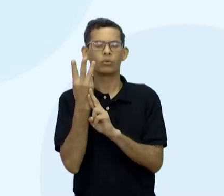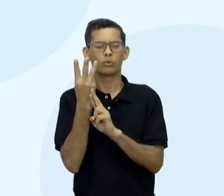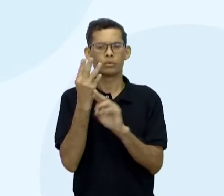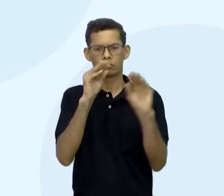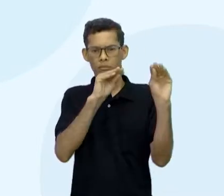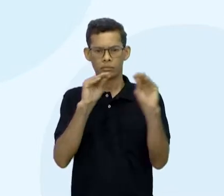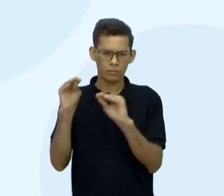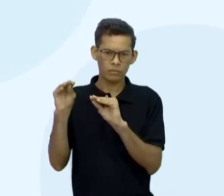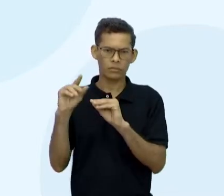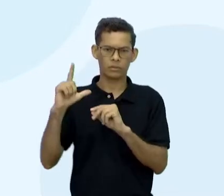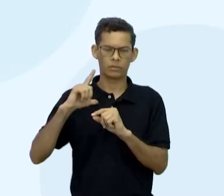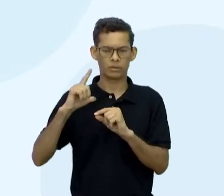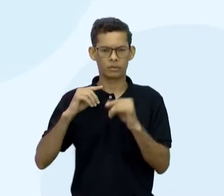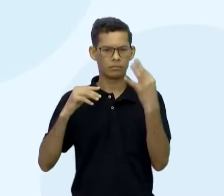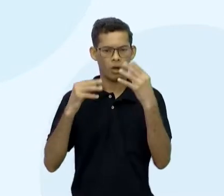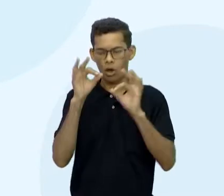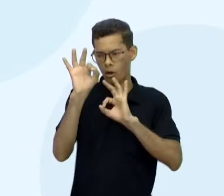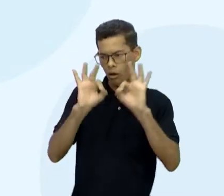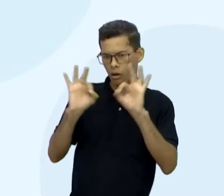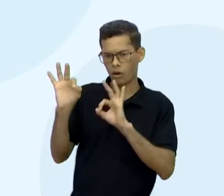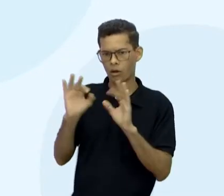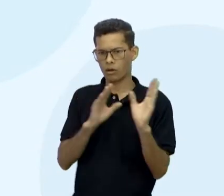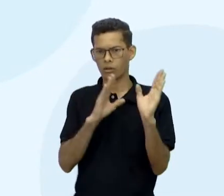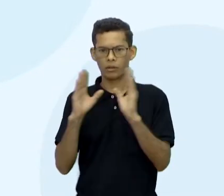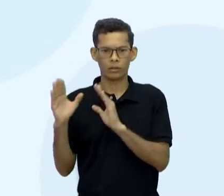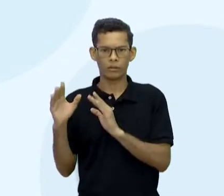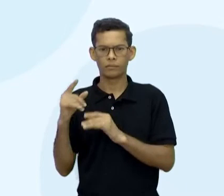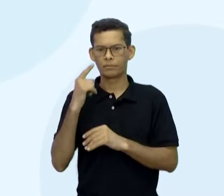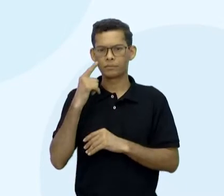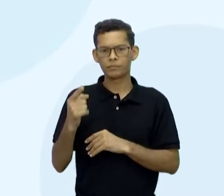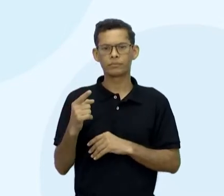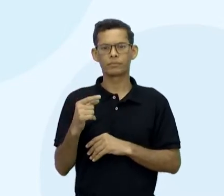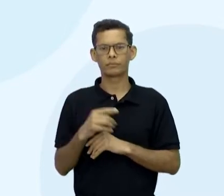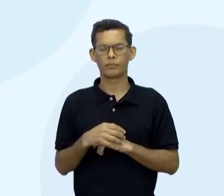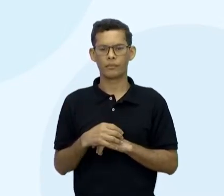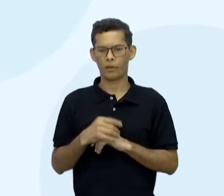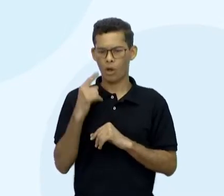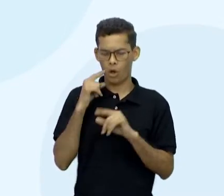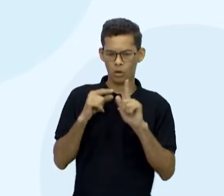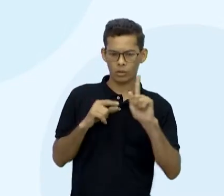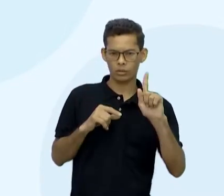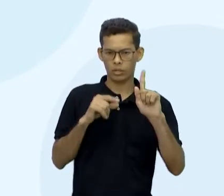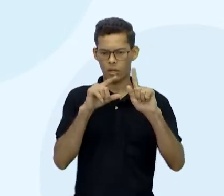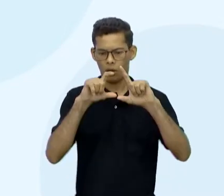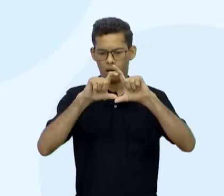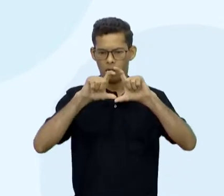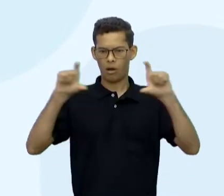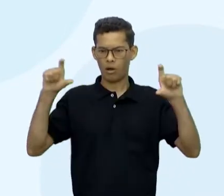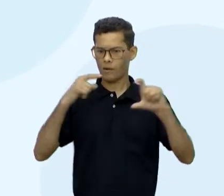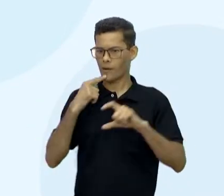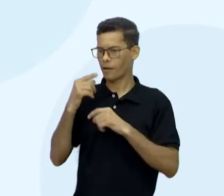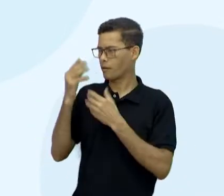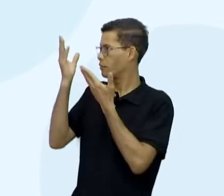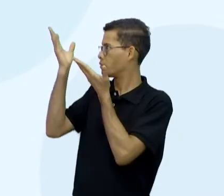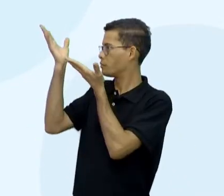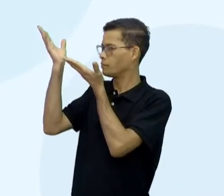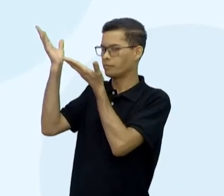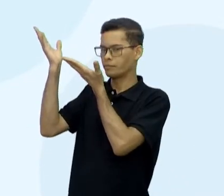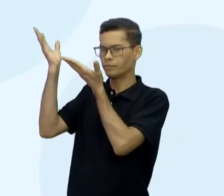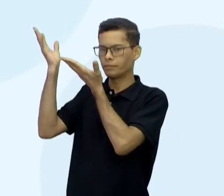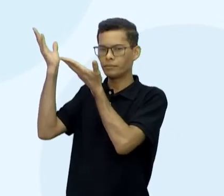só o R sozinho aqui, bonitinho, ó. Agora, olha pra mim o que é isso aqui, ó. Isso aqui tudo é